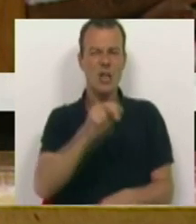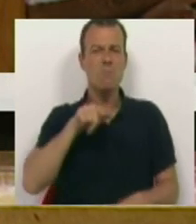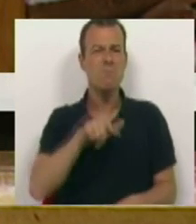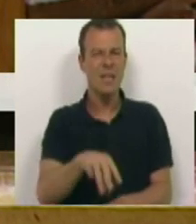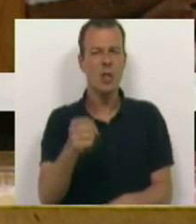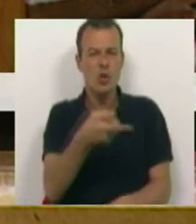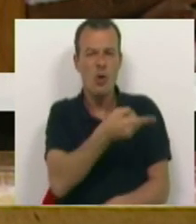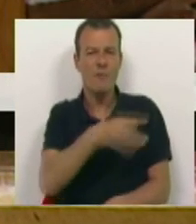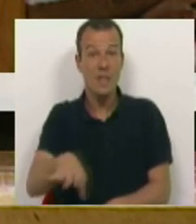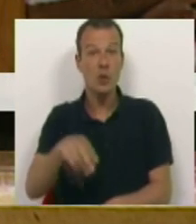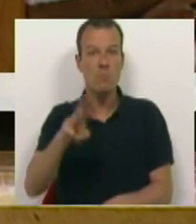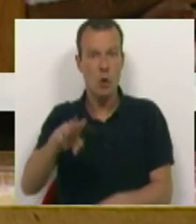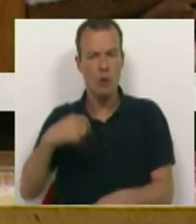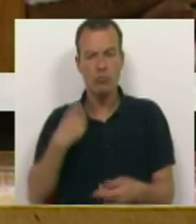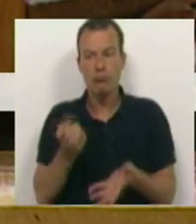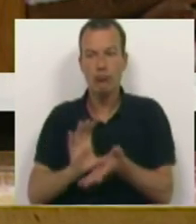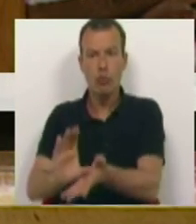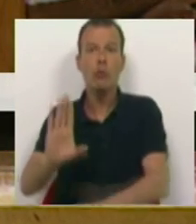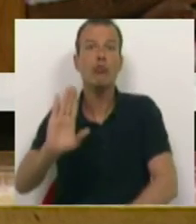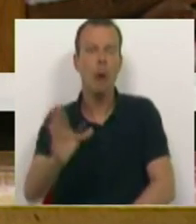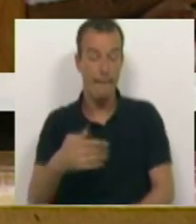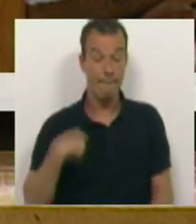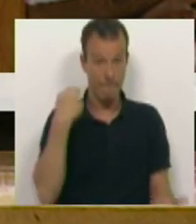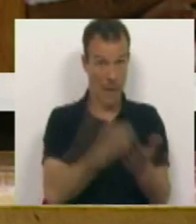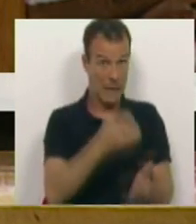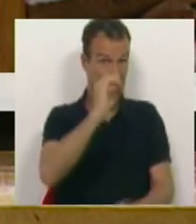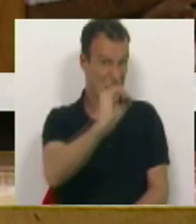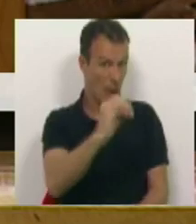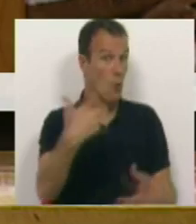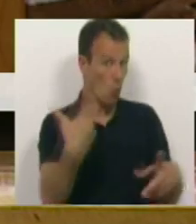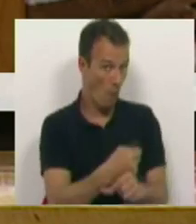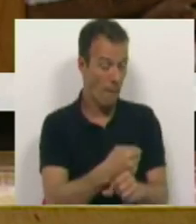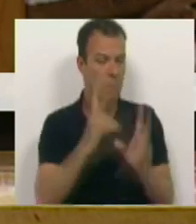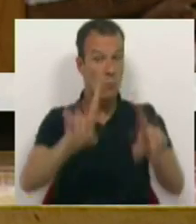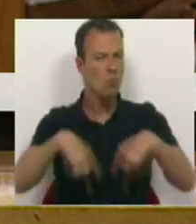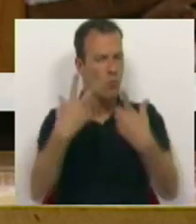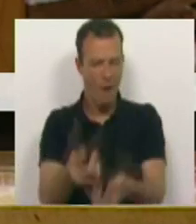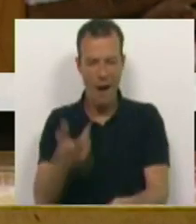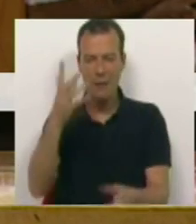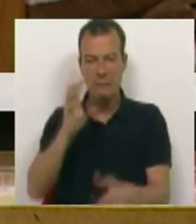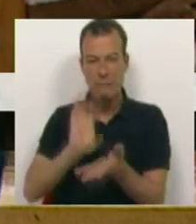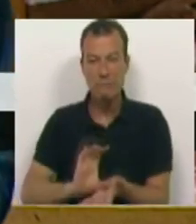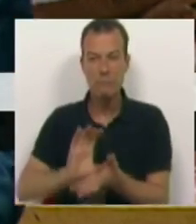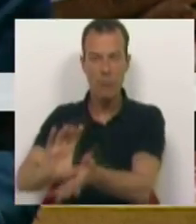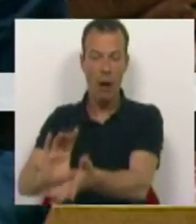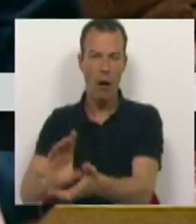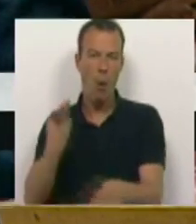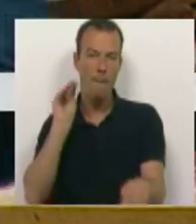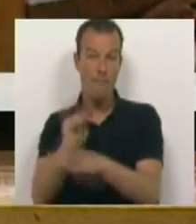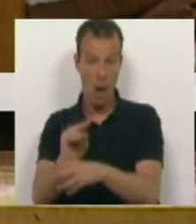já foram injetados no novo banco. Paga 0 pela compra e injeta depois 1.000 milhões num banco que já é